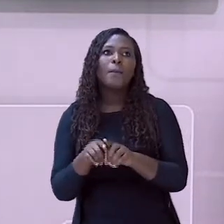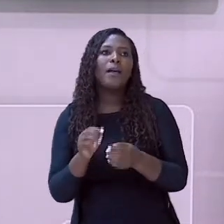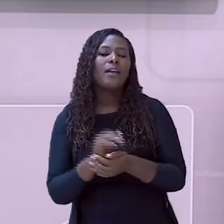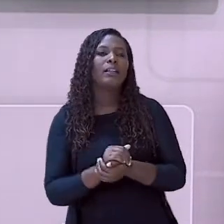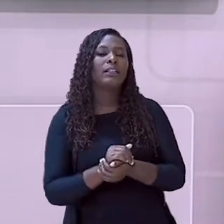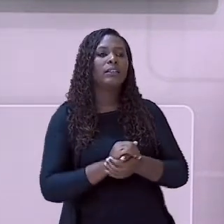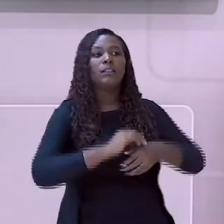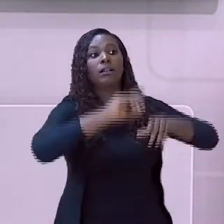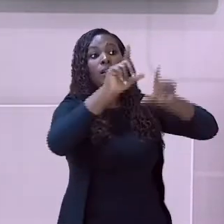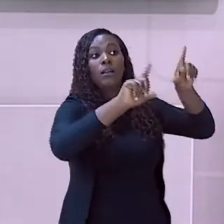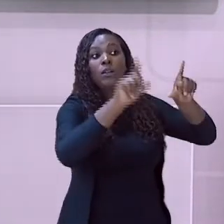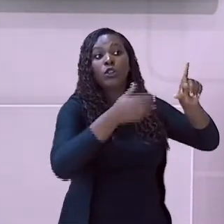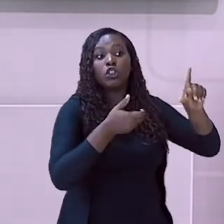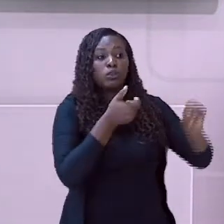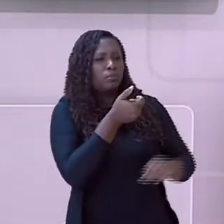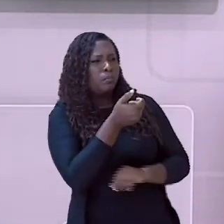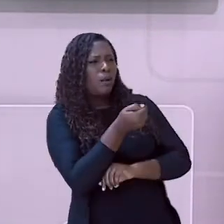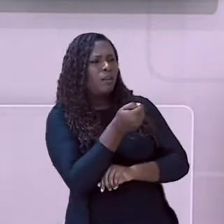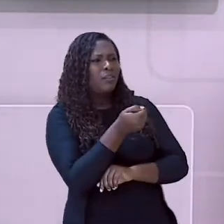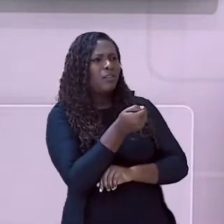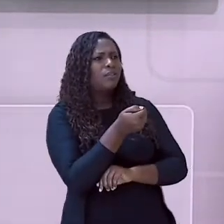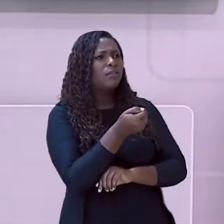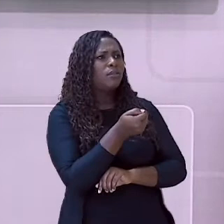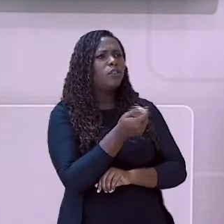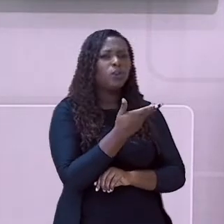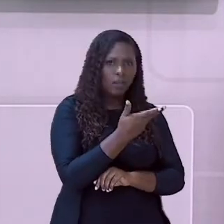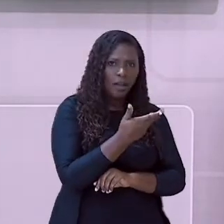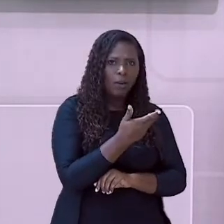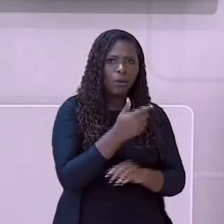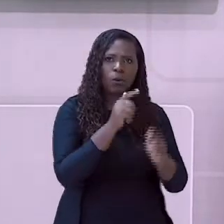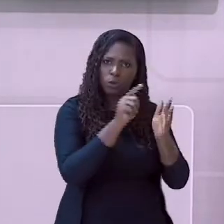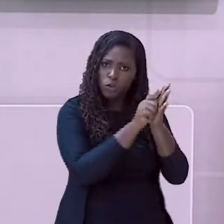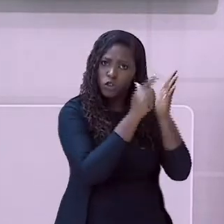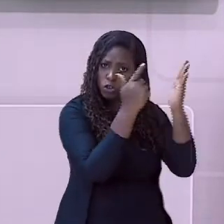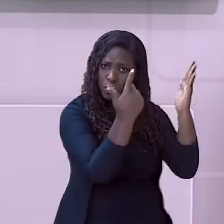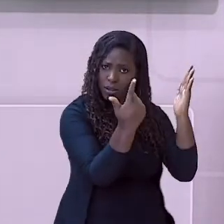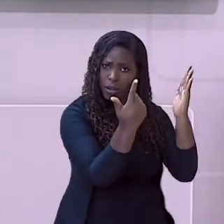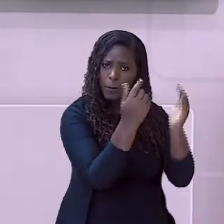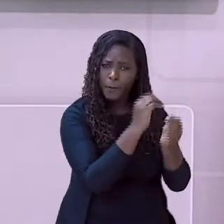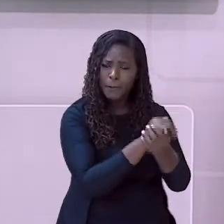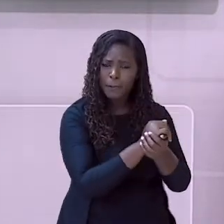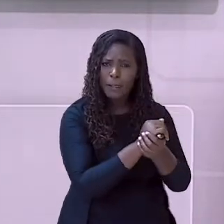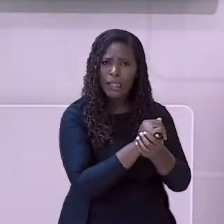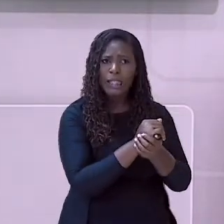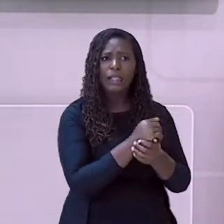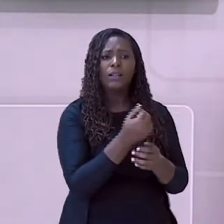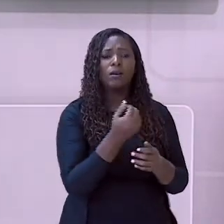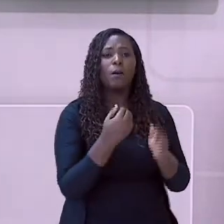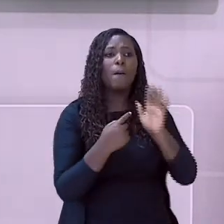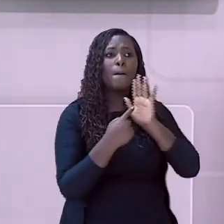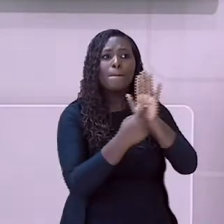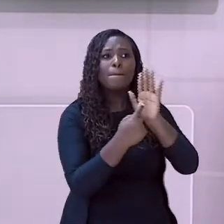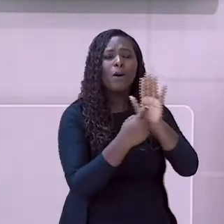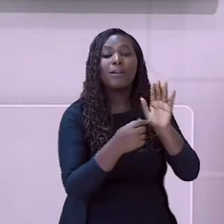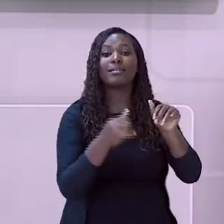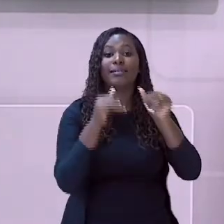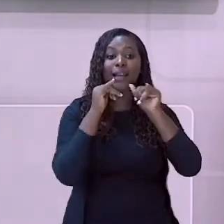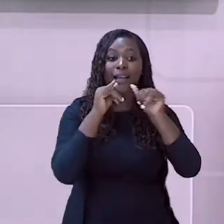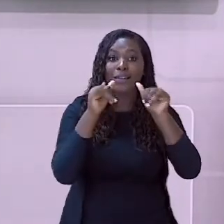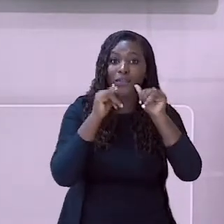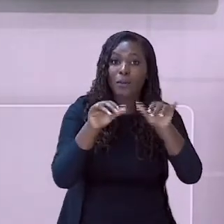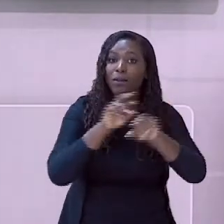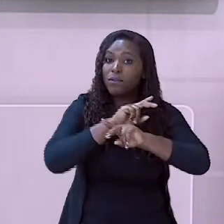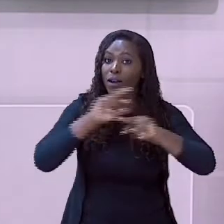temos falado muito em entrevista, vimos muita entrevista jornalísticas agora do Covid, né? Aonde